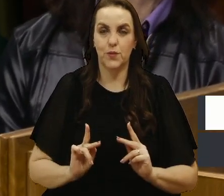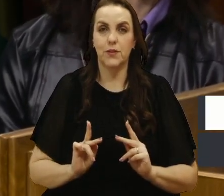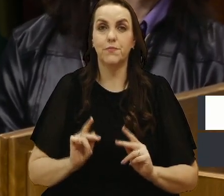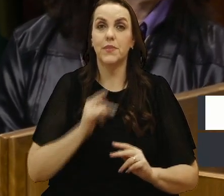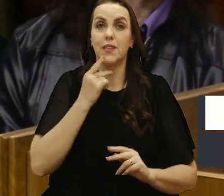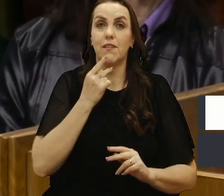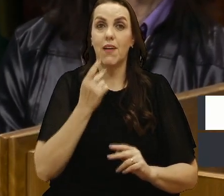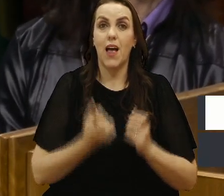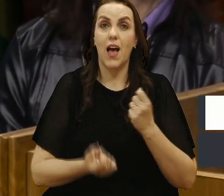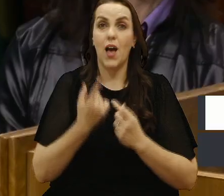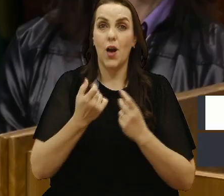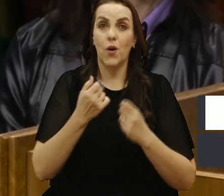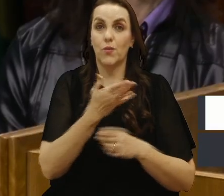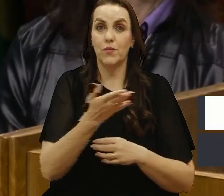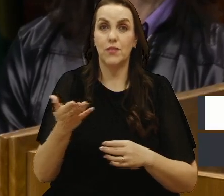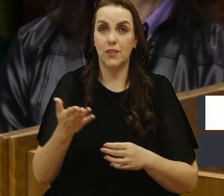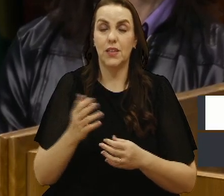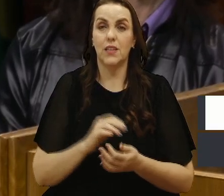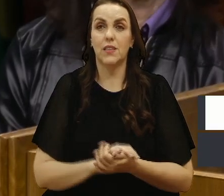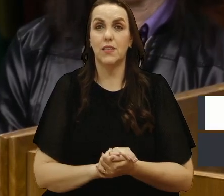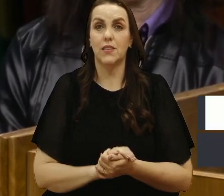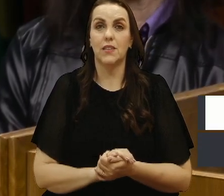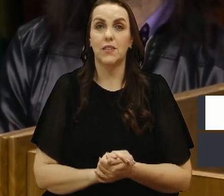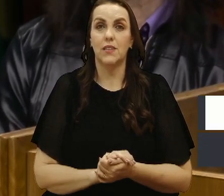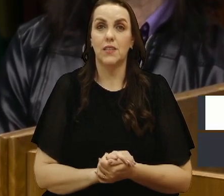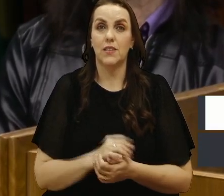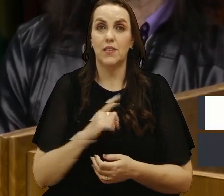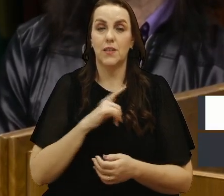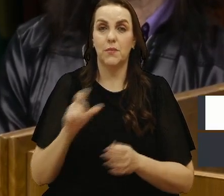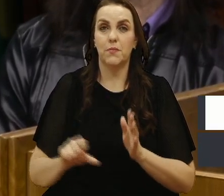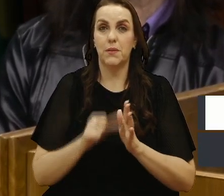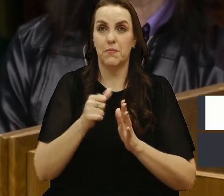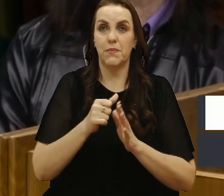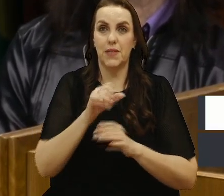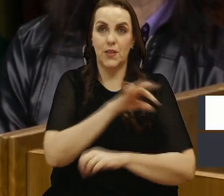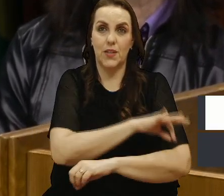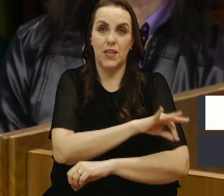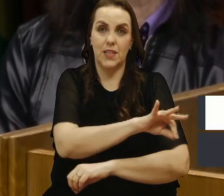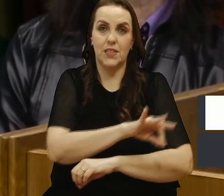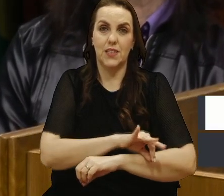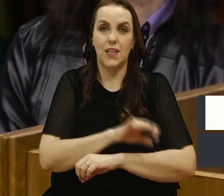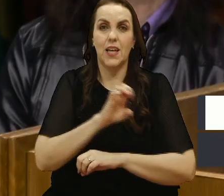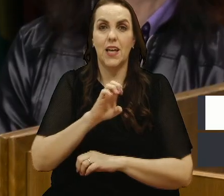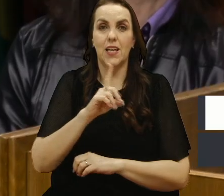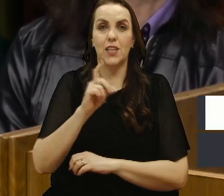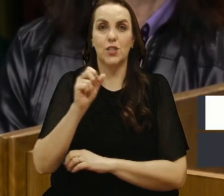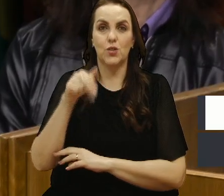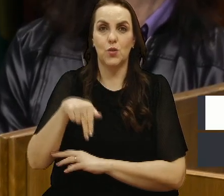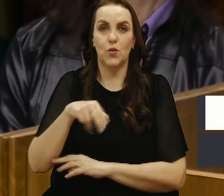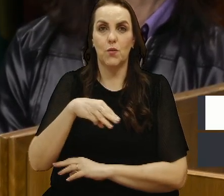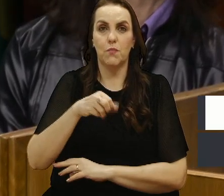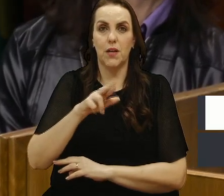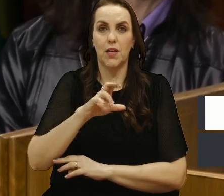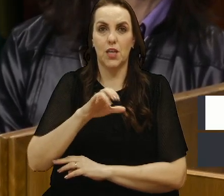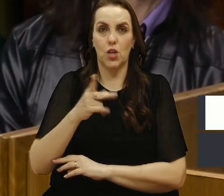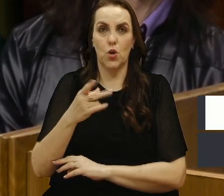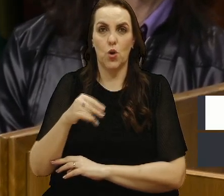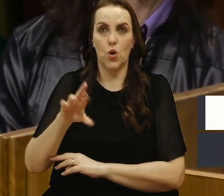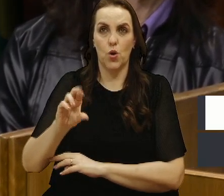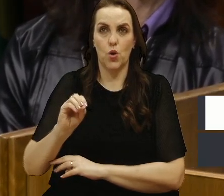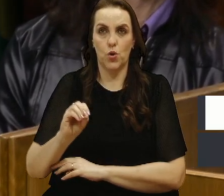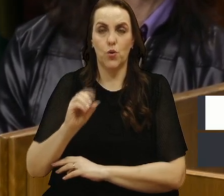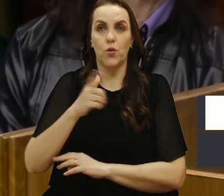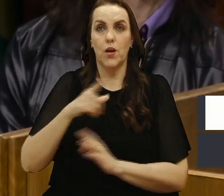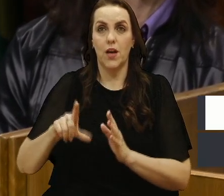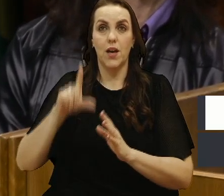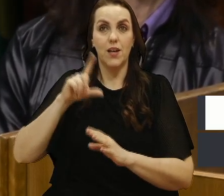deles que passaram por esta casa. Primeiro, o arquiteto Edson Marchioro, que antes de ser arquiteto, ele foi vereador nessa casa. Depois